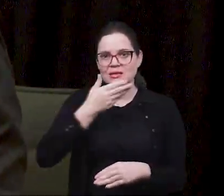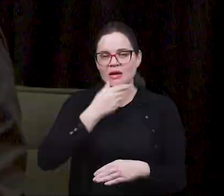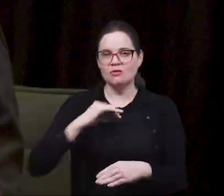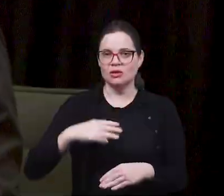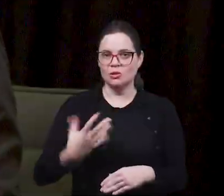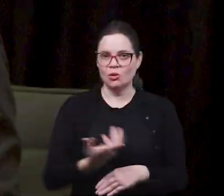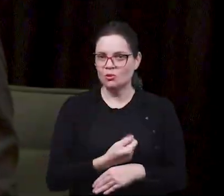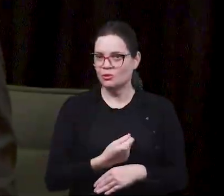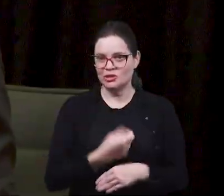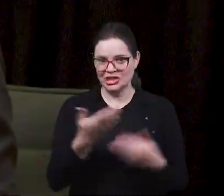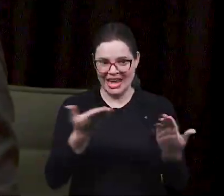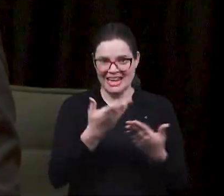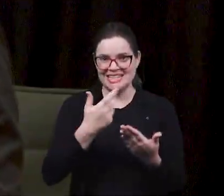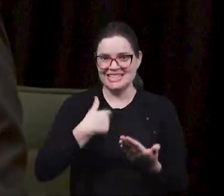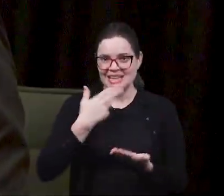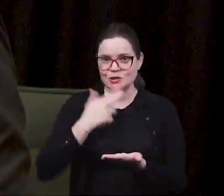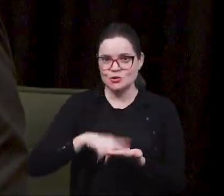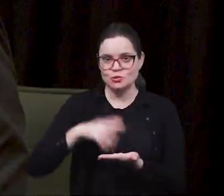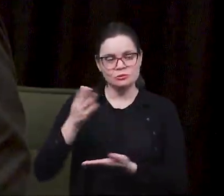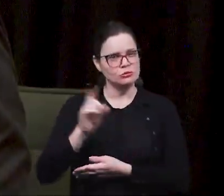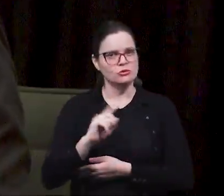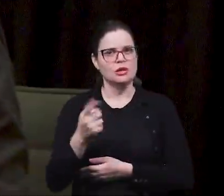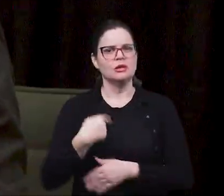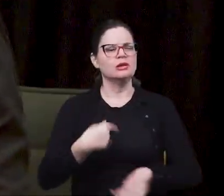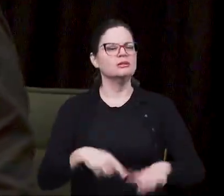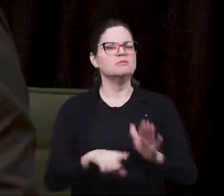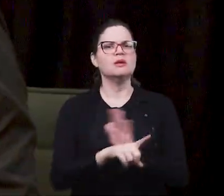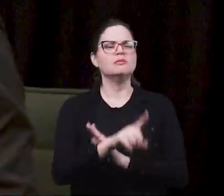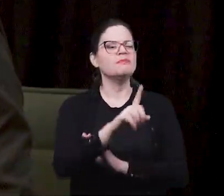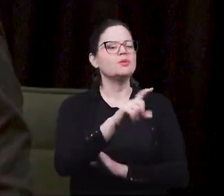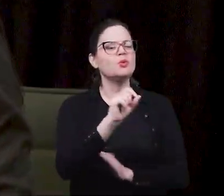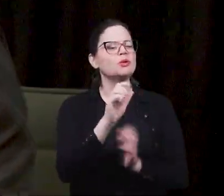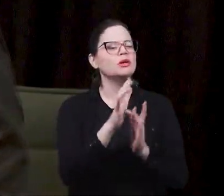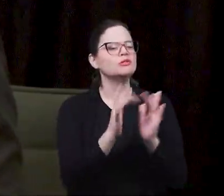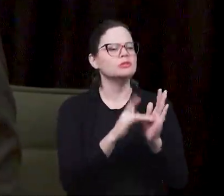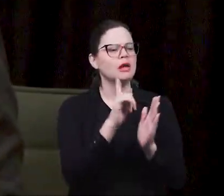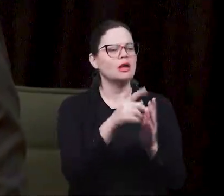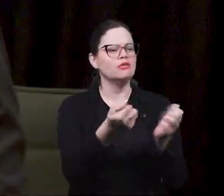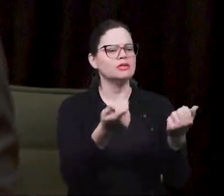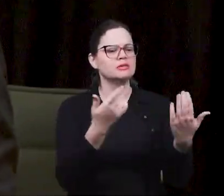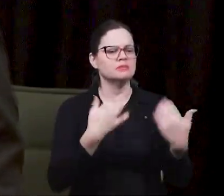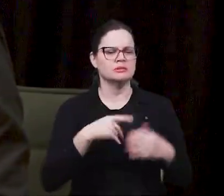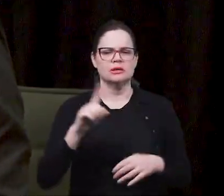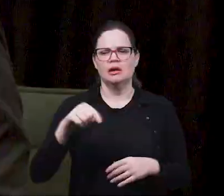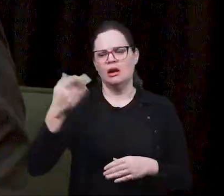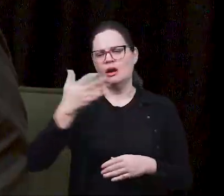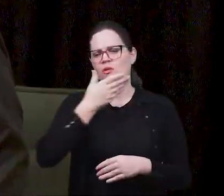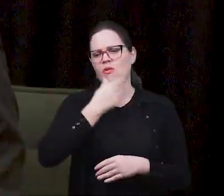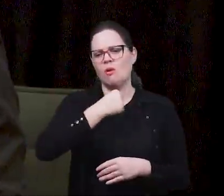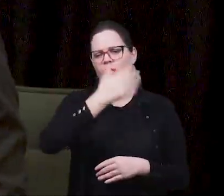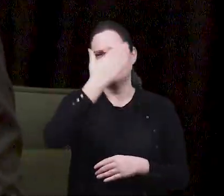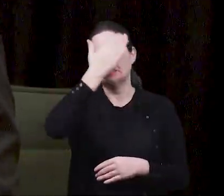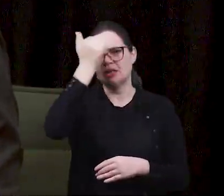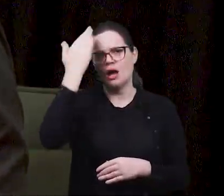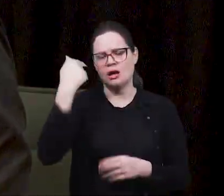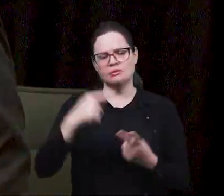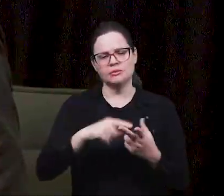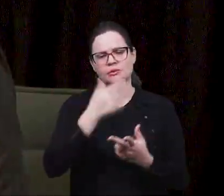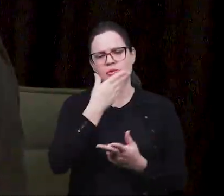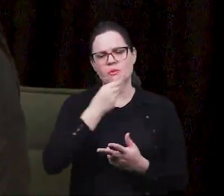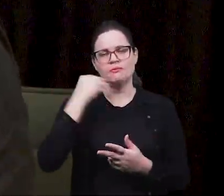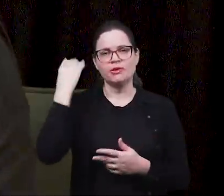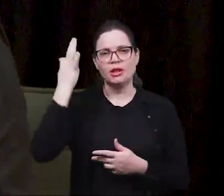salvador. Se você perguntar quem é o Senhor Jesus, eles podem te dizer muitas coisas. O Senhor Jesus era um sábio, o Senhor Jesus era um